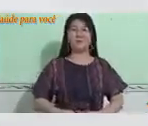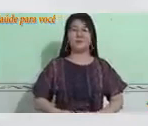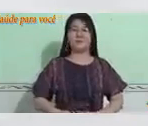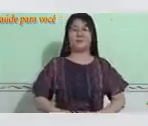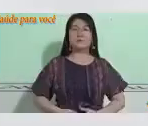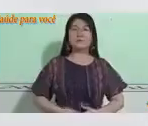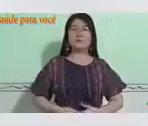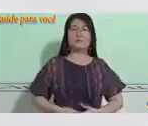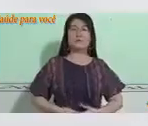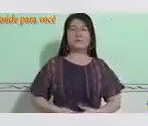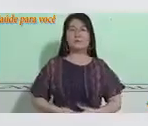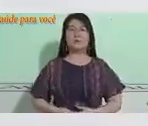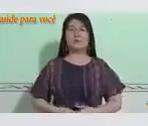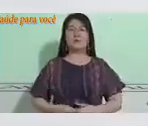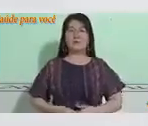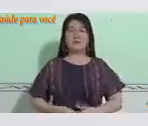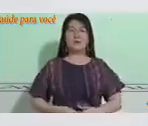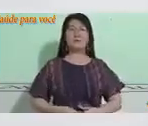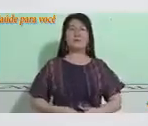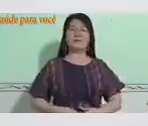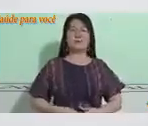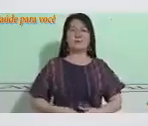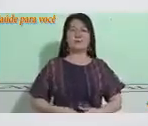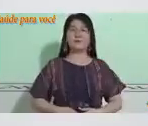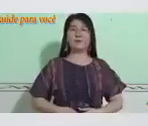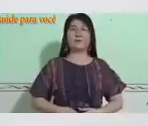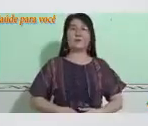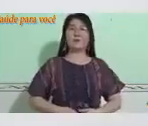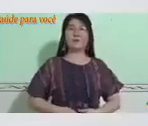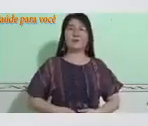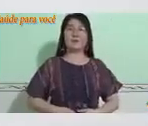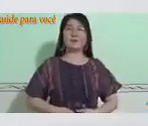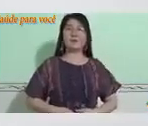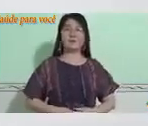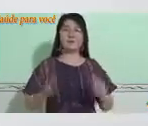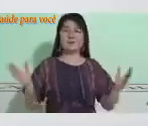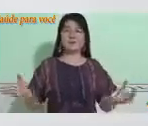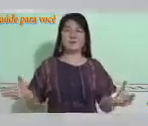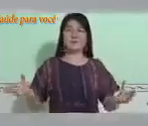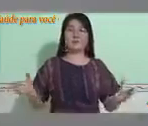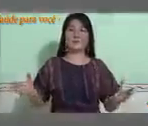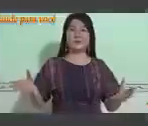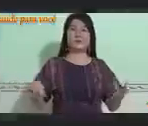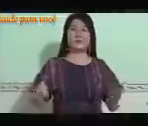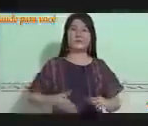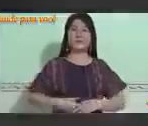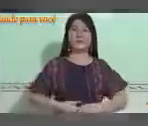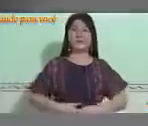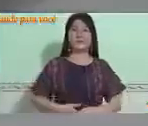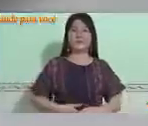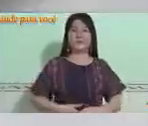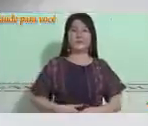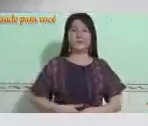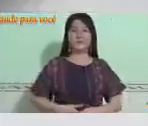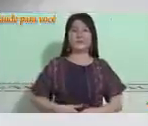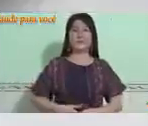por toda a vida, vírgula, para manter o nível de hormônios estável e evitar sintomas como formigão em